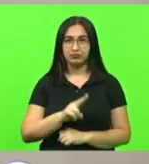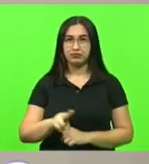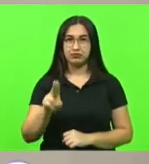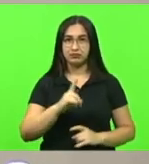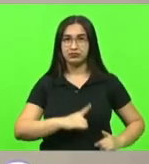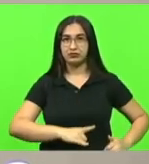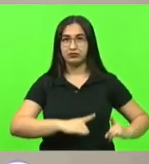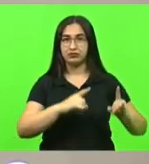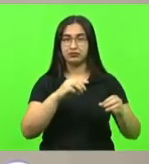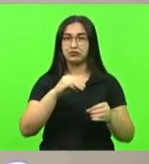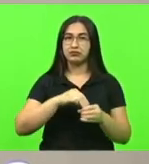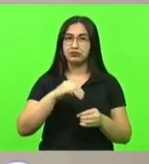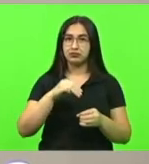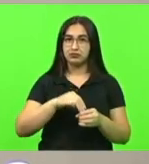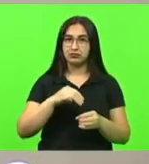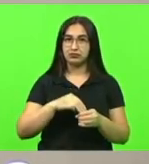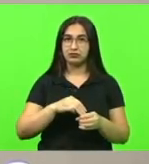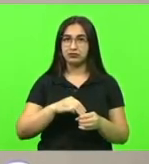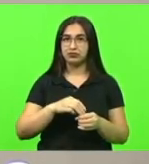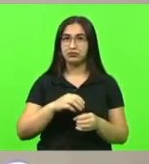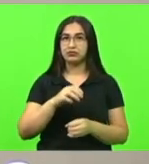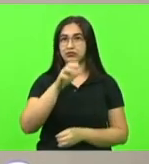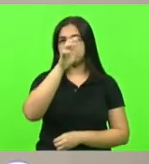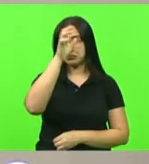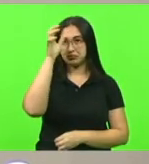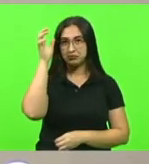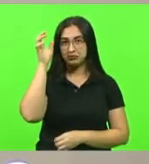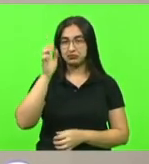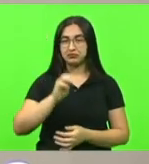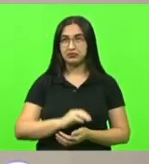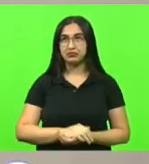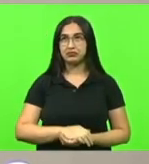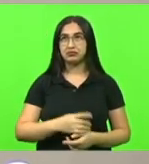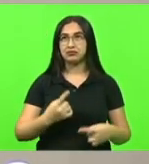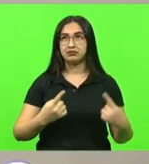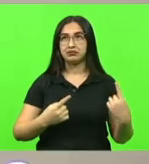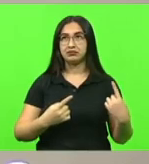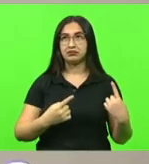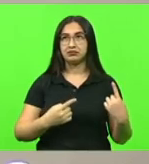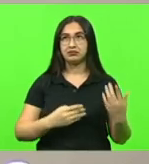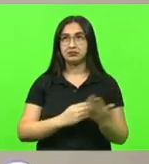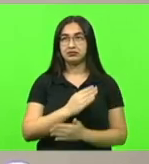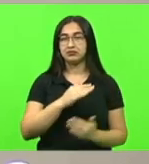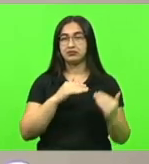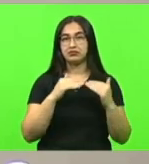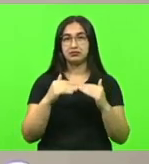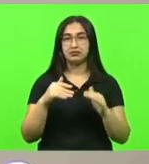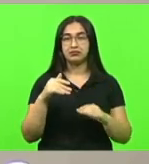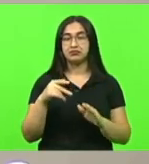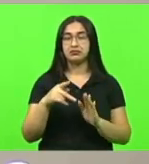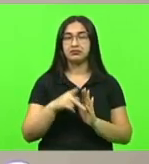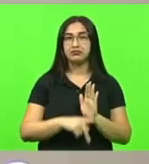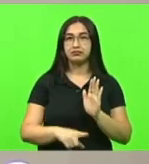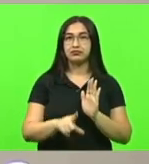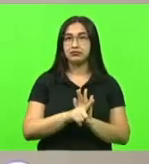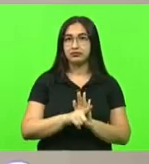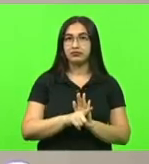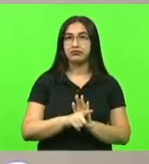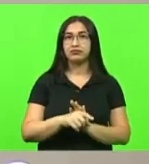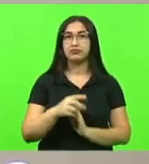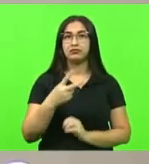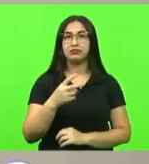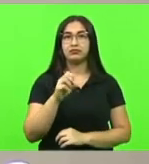Curitibanos. Deputados que aprovam permaneçam como se encontram. Aprovado por unanimidade. Votação da redação final do projeto de lei